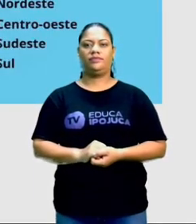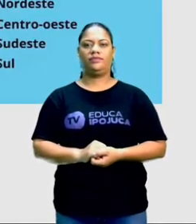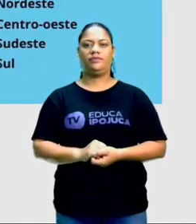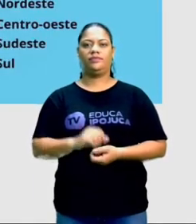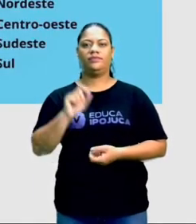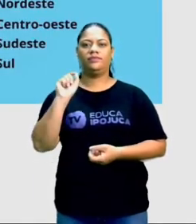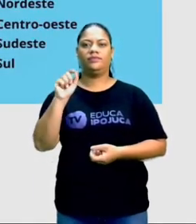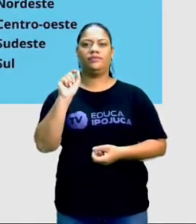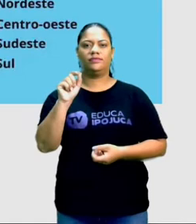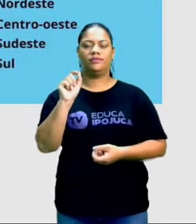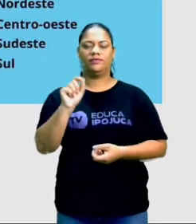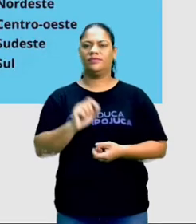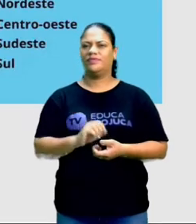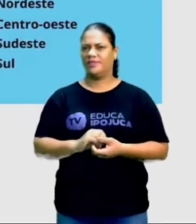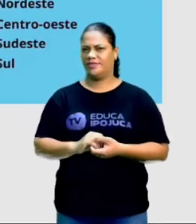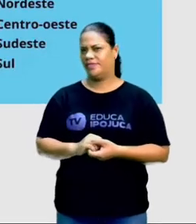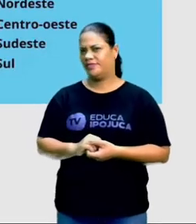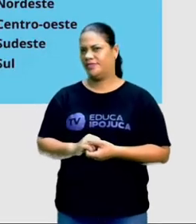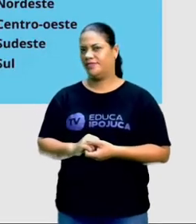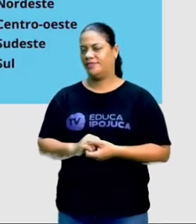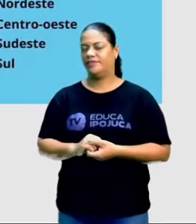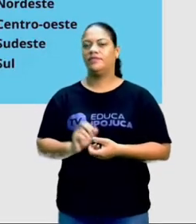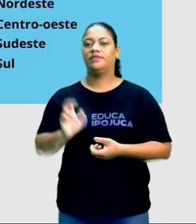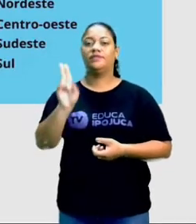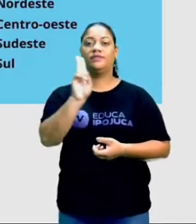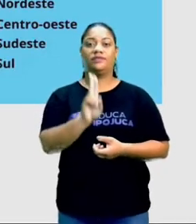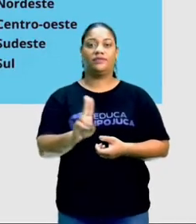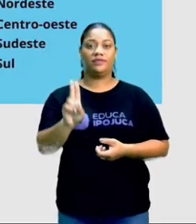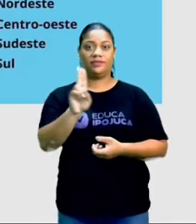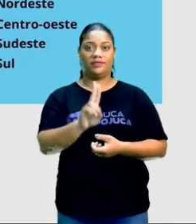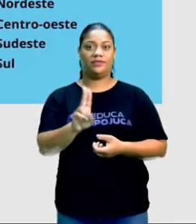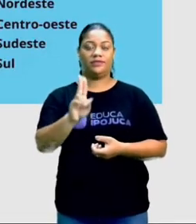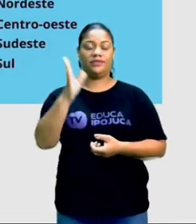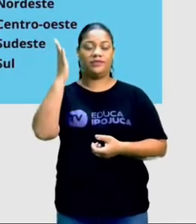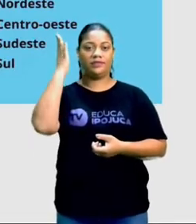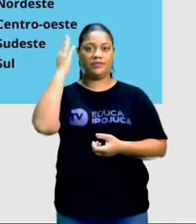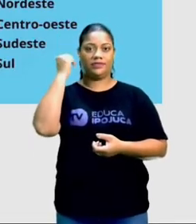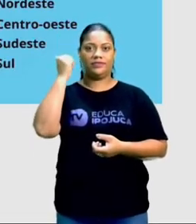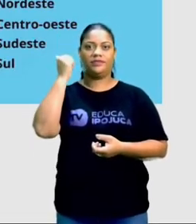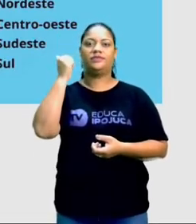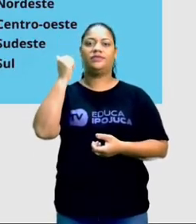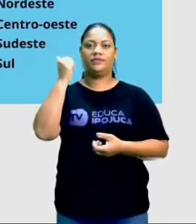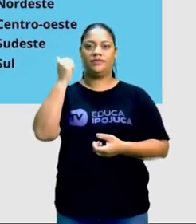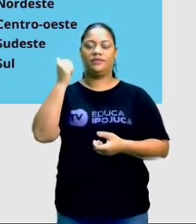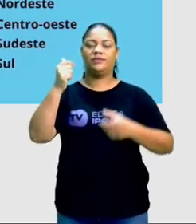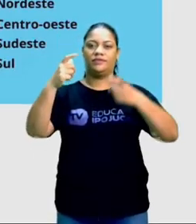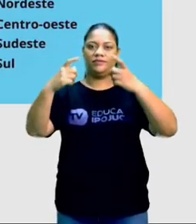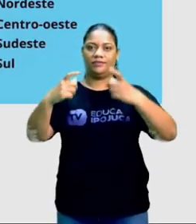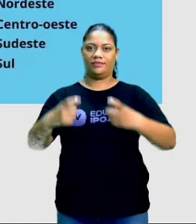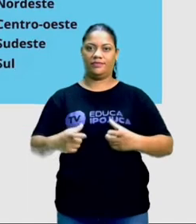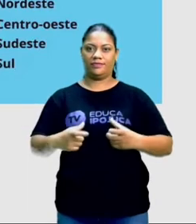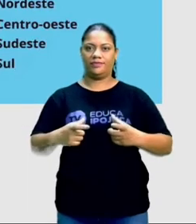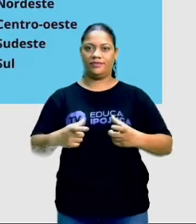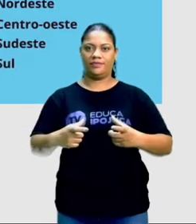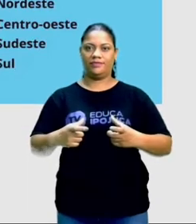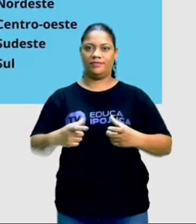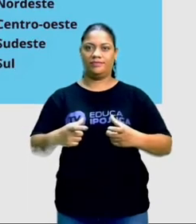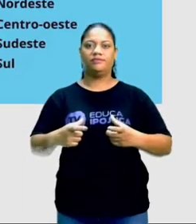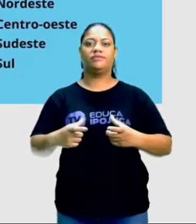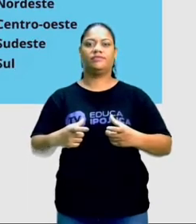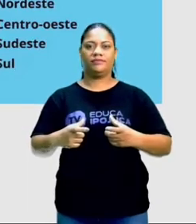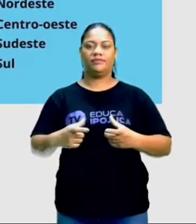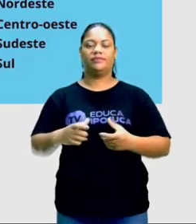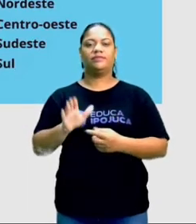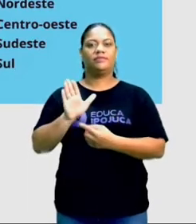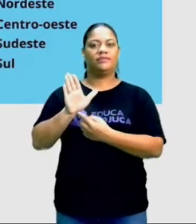E o que é a rosa dos ventos? É um instrumento utilizado para orientação espacial. Em